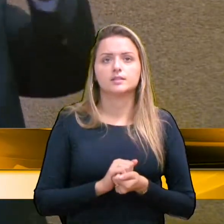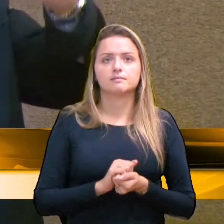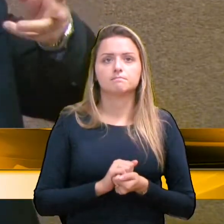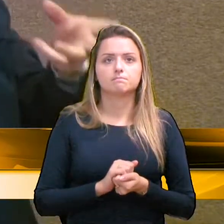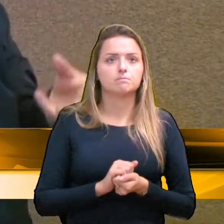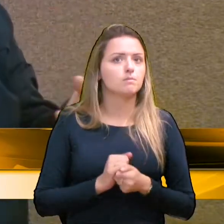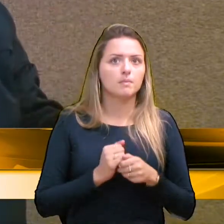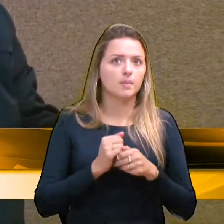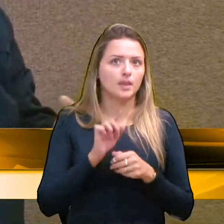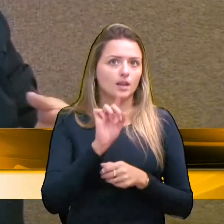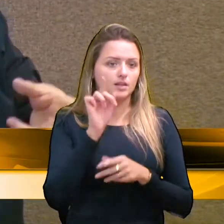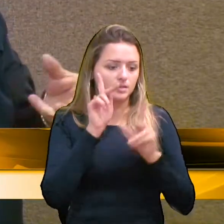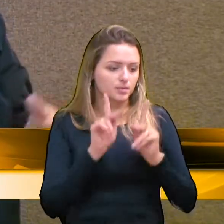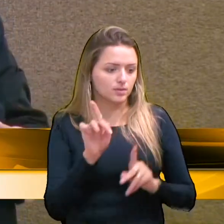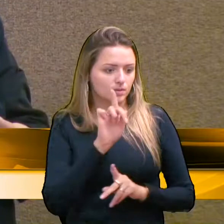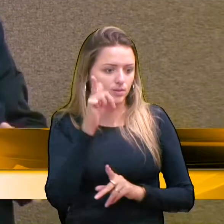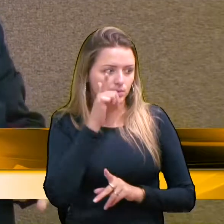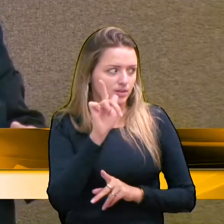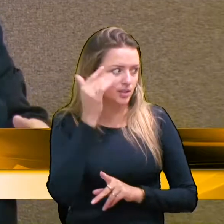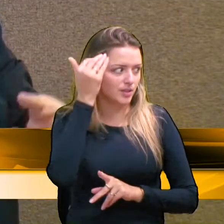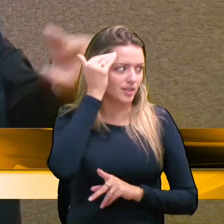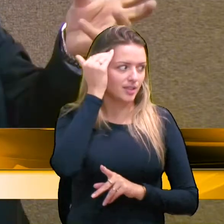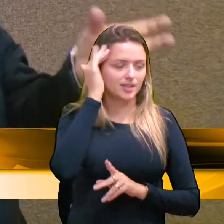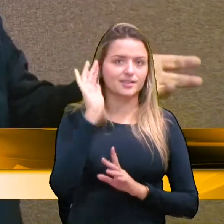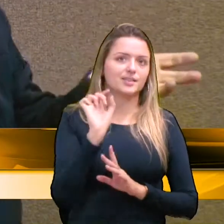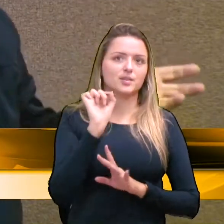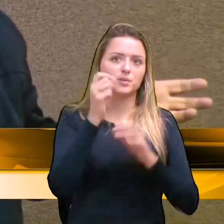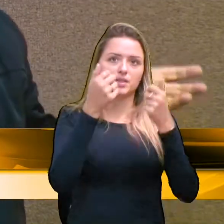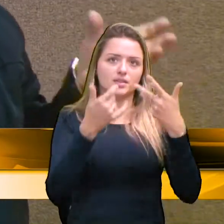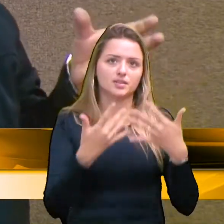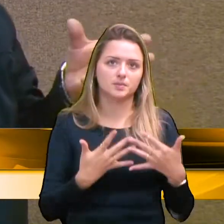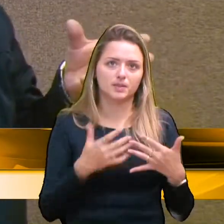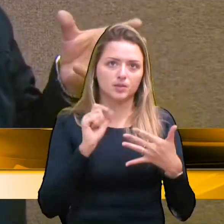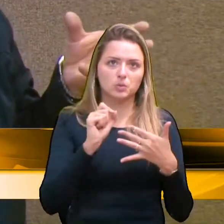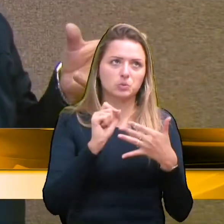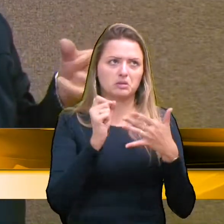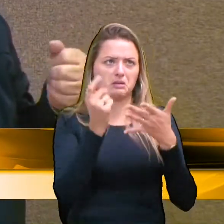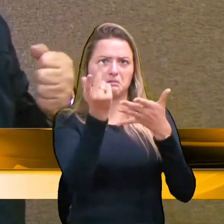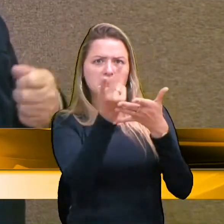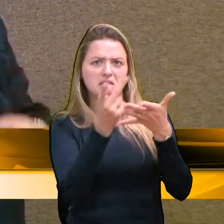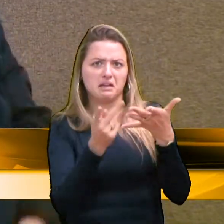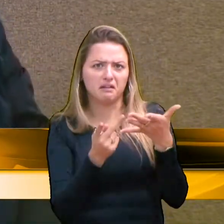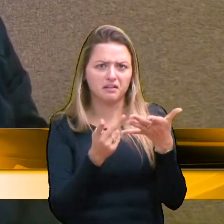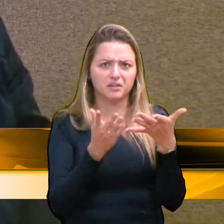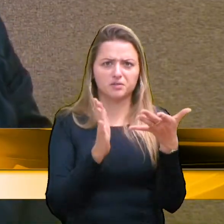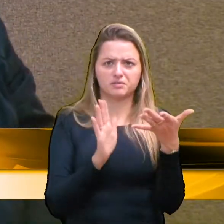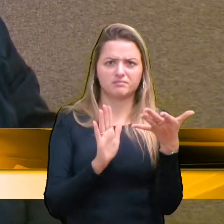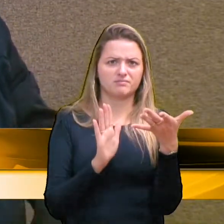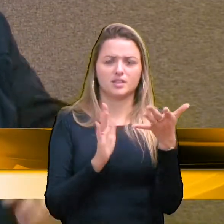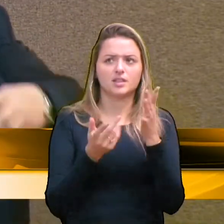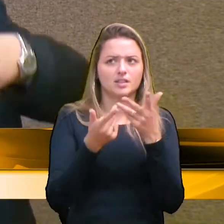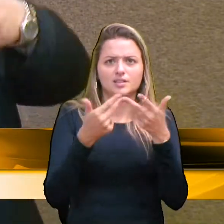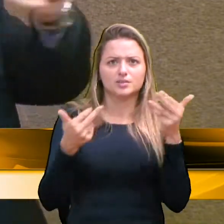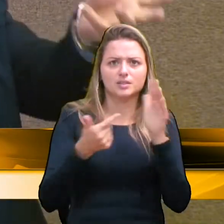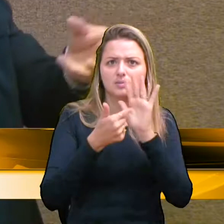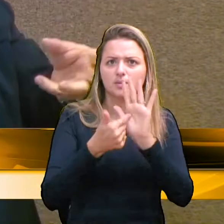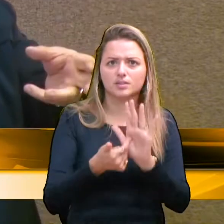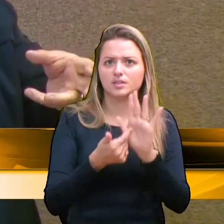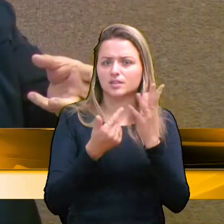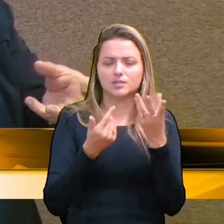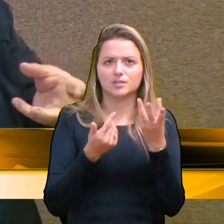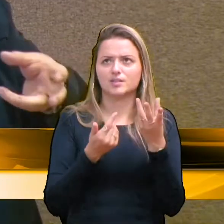o pessoal entendesse muito daquilo que estava se falando ali, o que eram aqueles mapas e assim por diante, e como